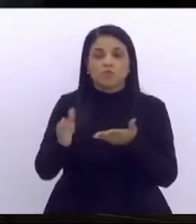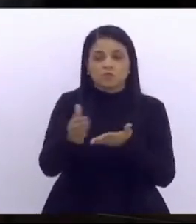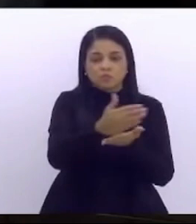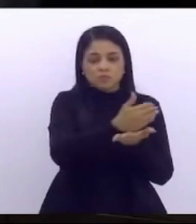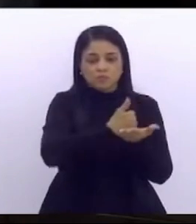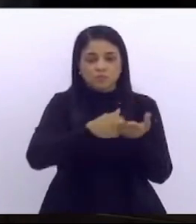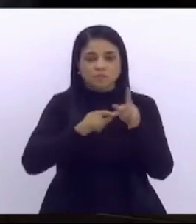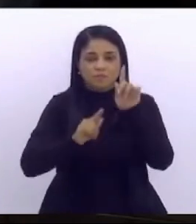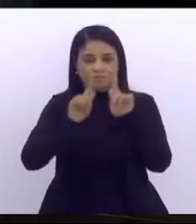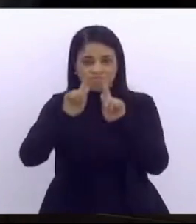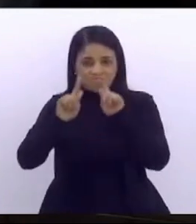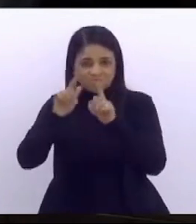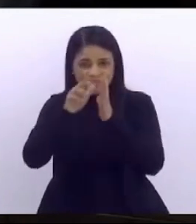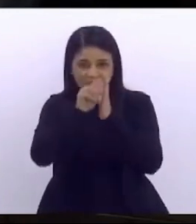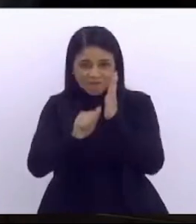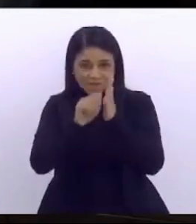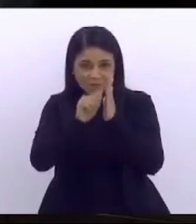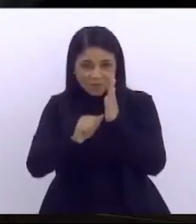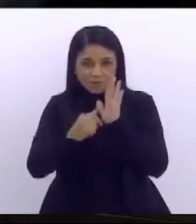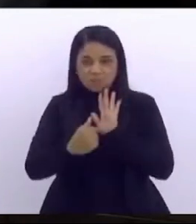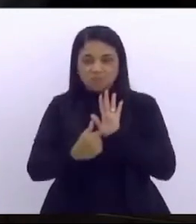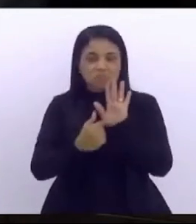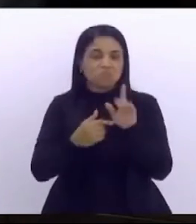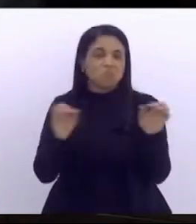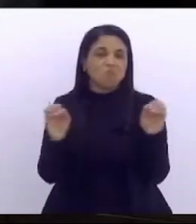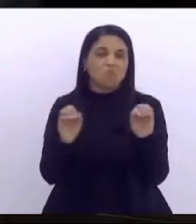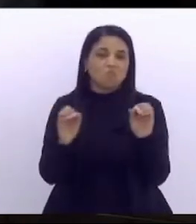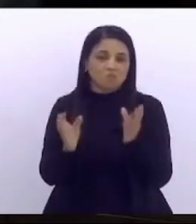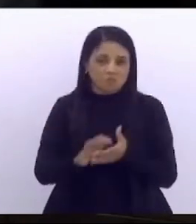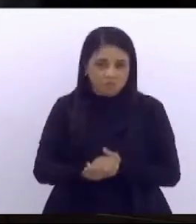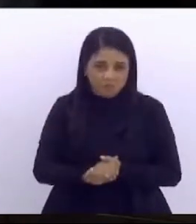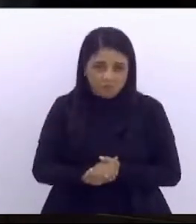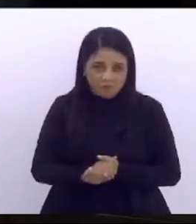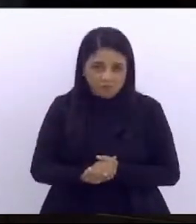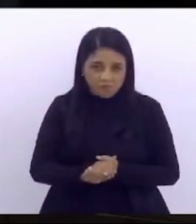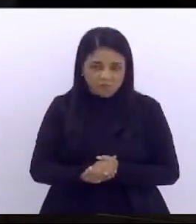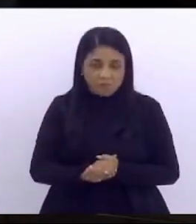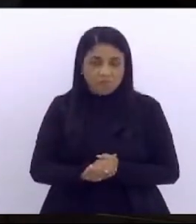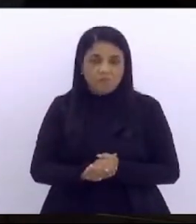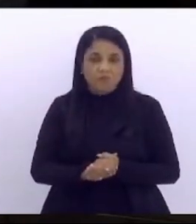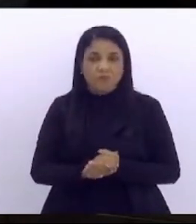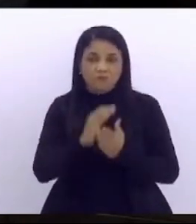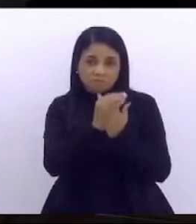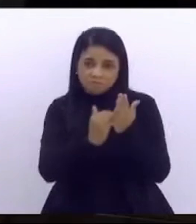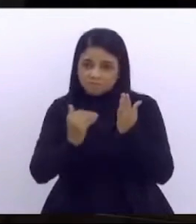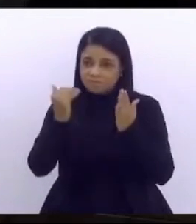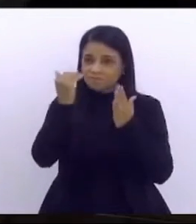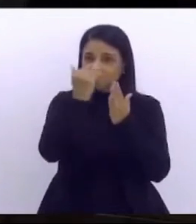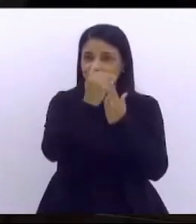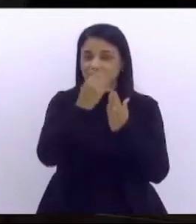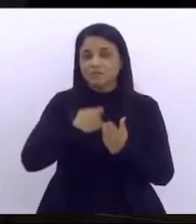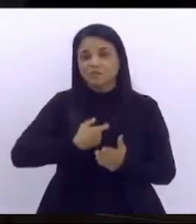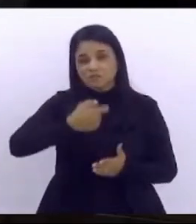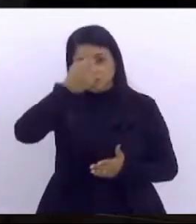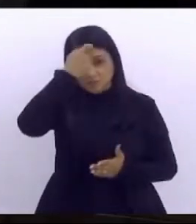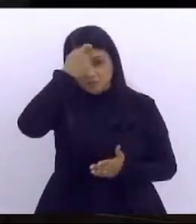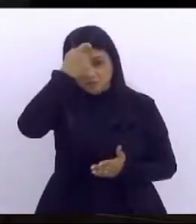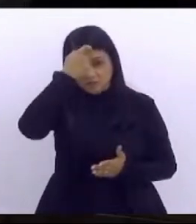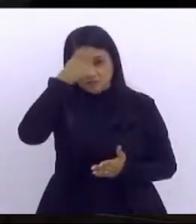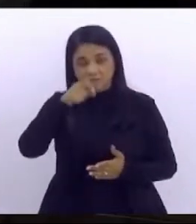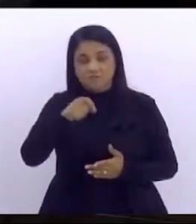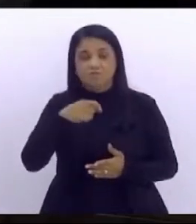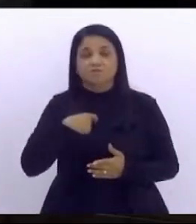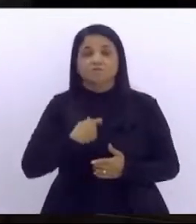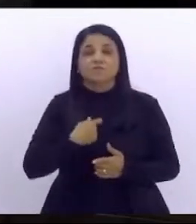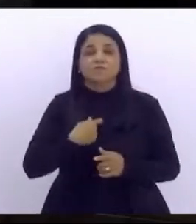não influencia sua prática ou sua incidência. Mais um pouco, extrapolando um pouco mais aí o bom senso, fala-se que, né,